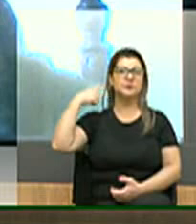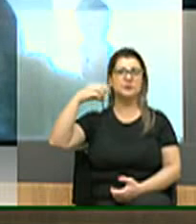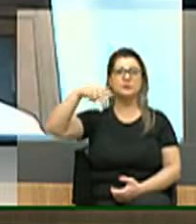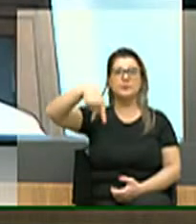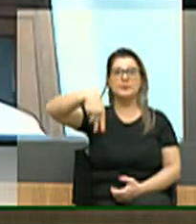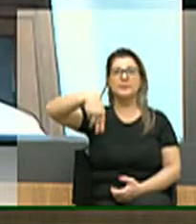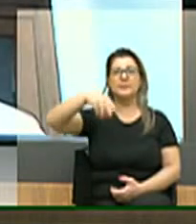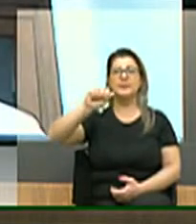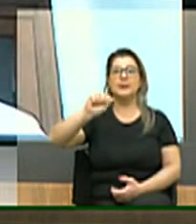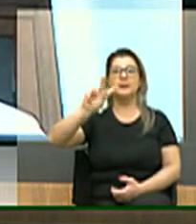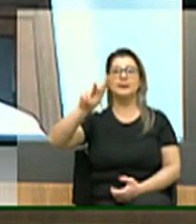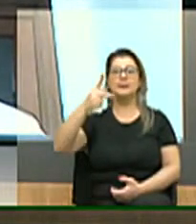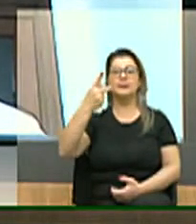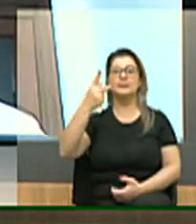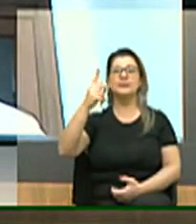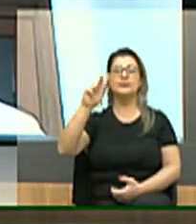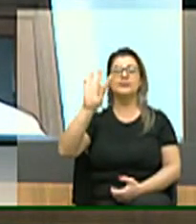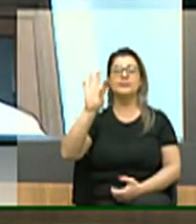Vespe.